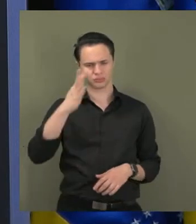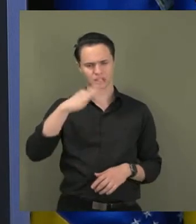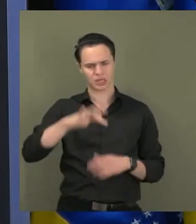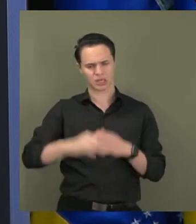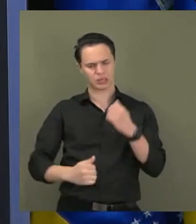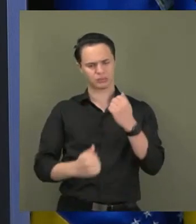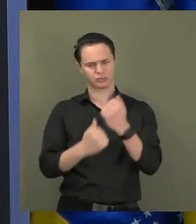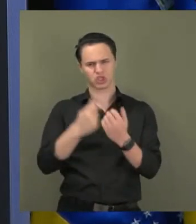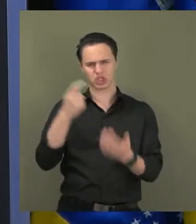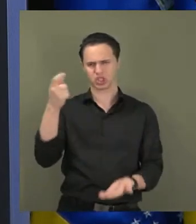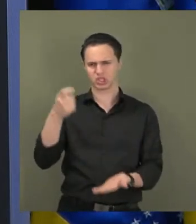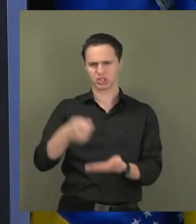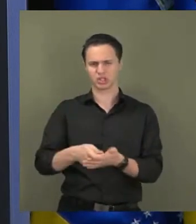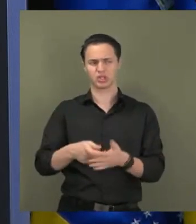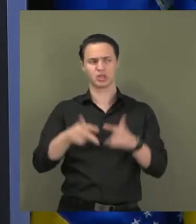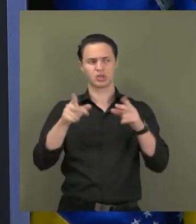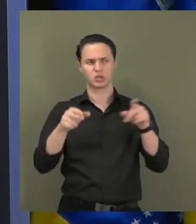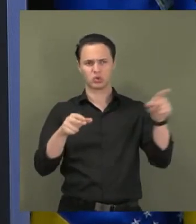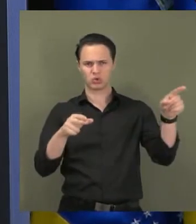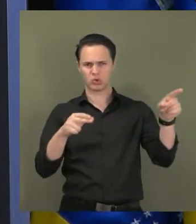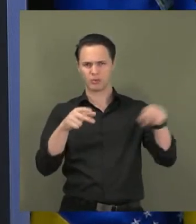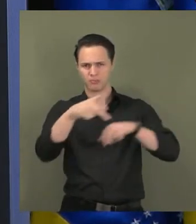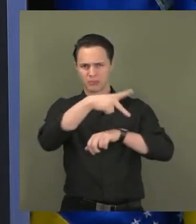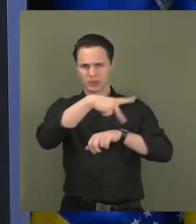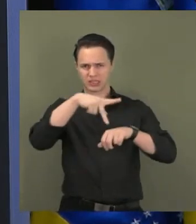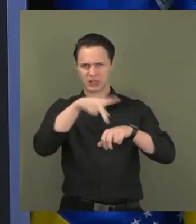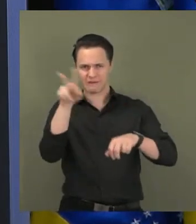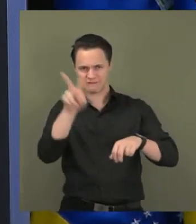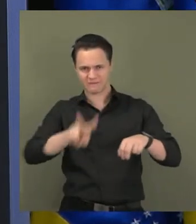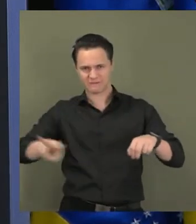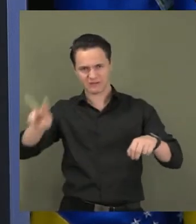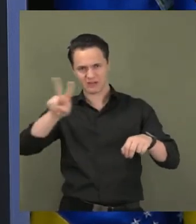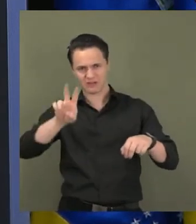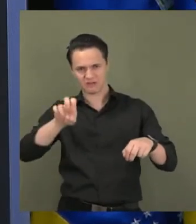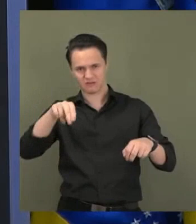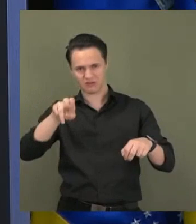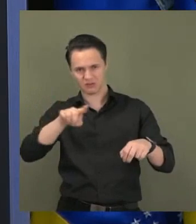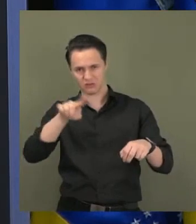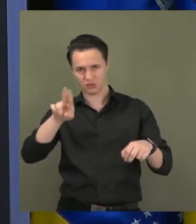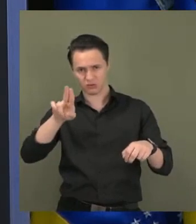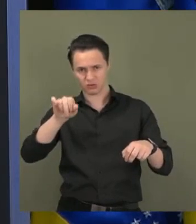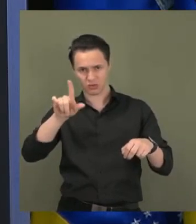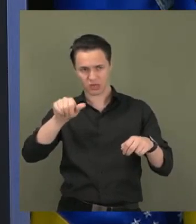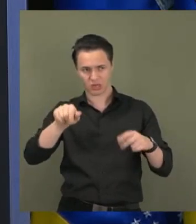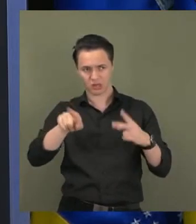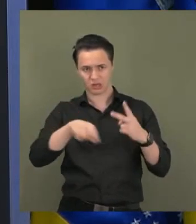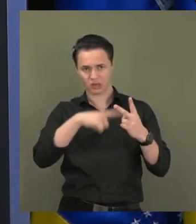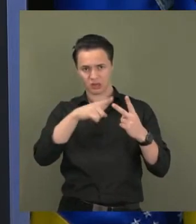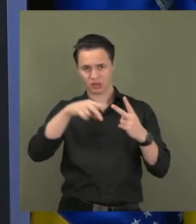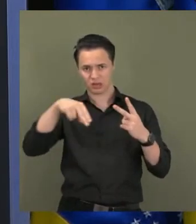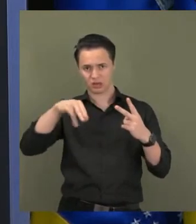ditaduras sangrentas, como a da Venezuela e a da Nicarágua. Aliás,